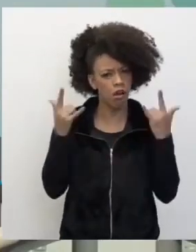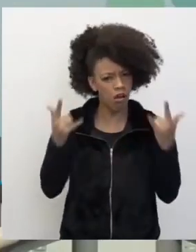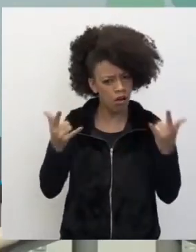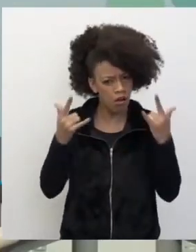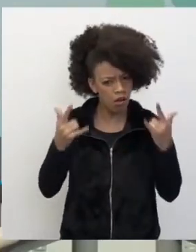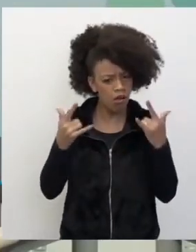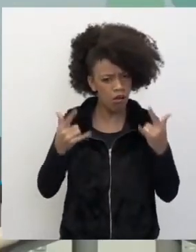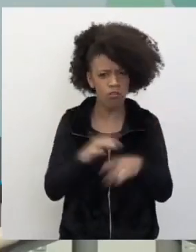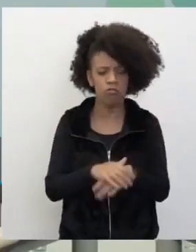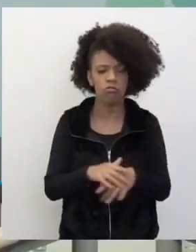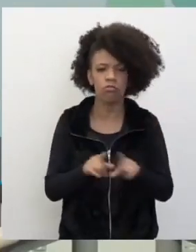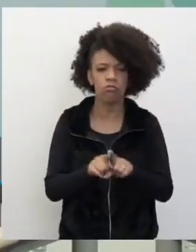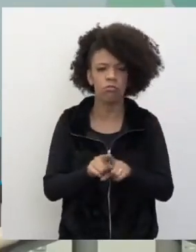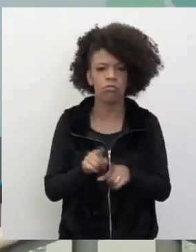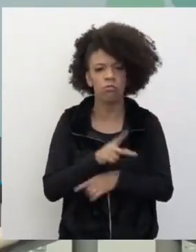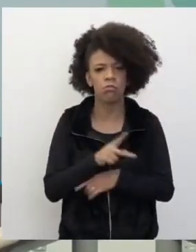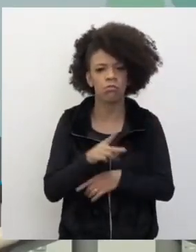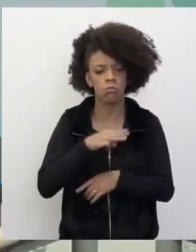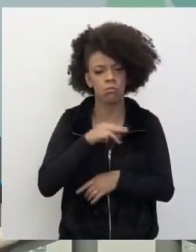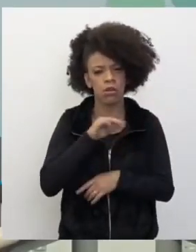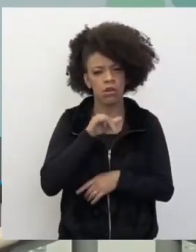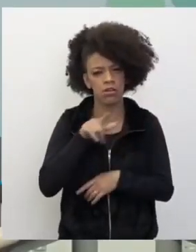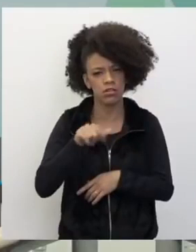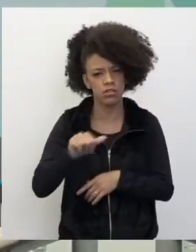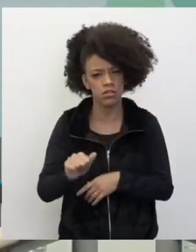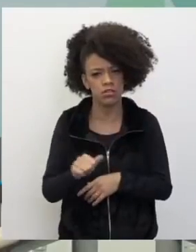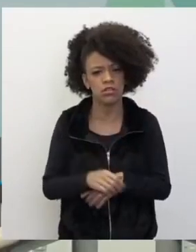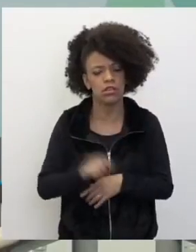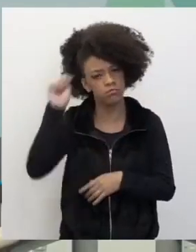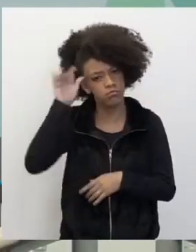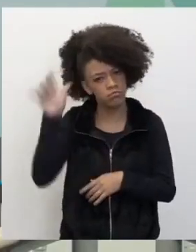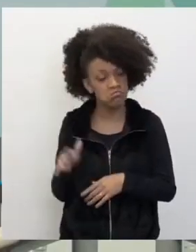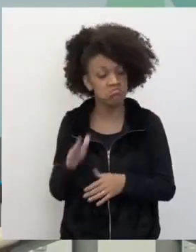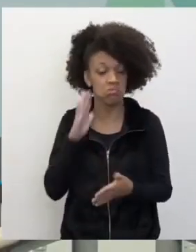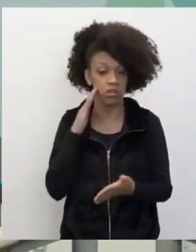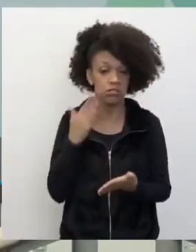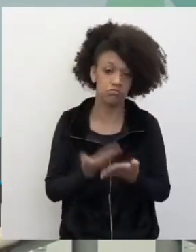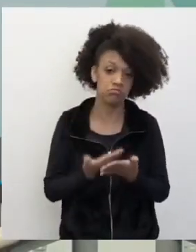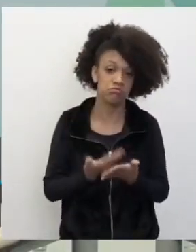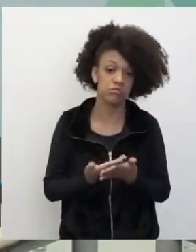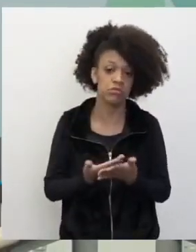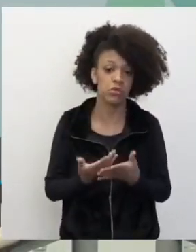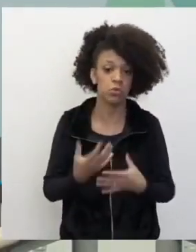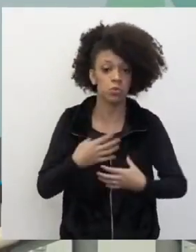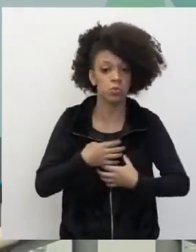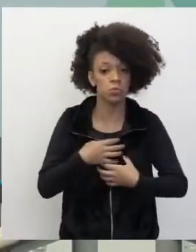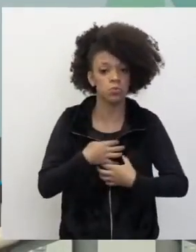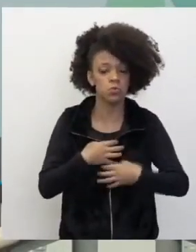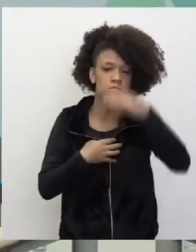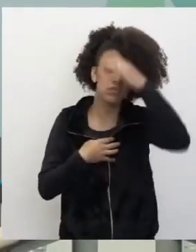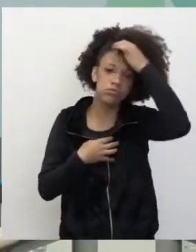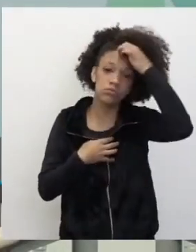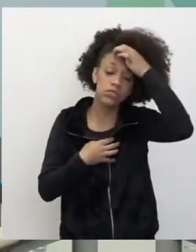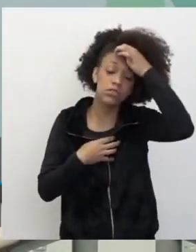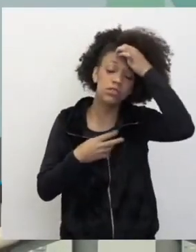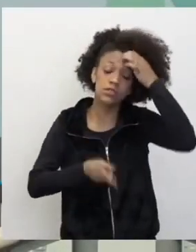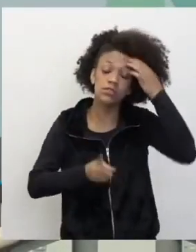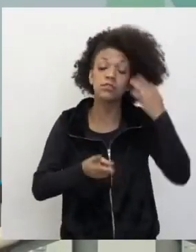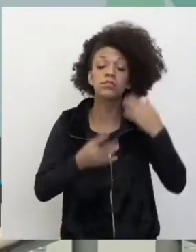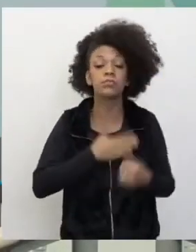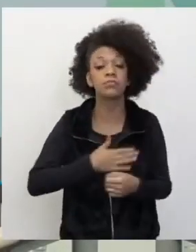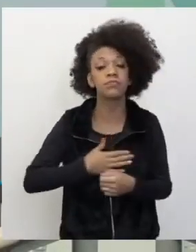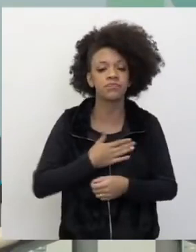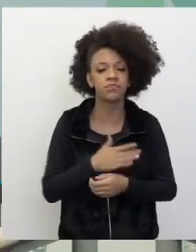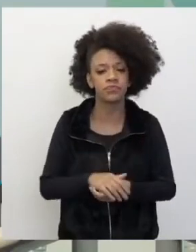né? Professora Marisa colocando africano. Acredito que seja aí um formato que ela sempre escute.